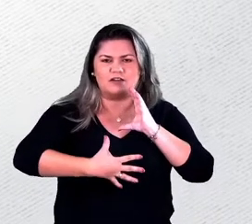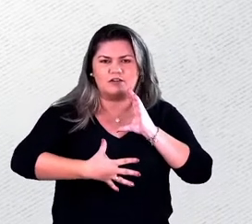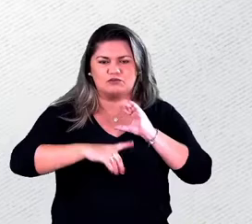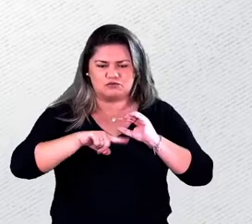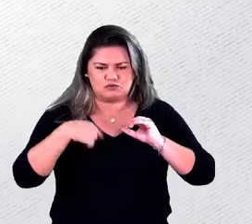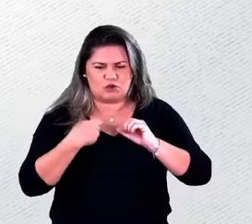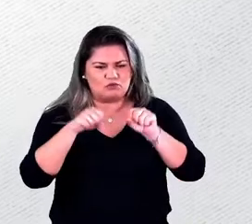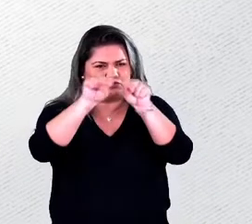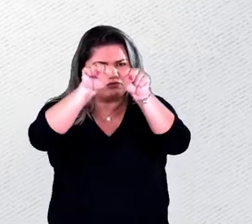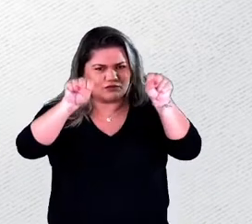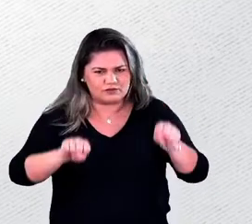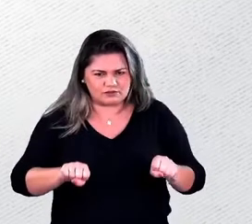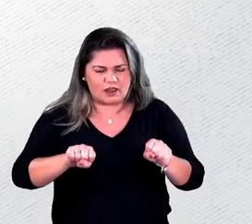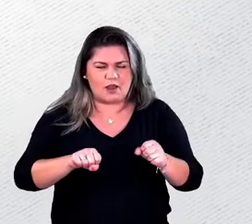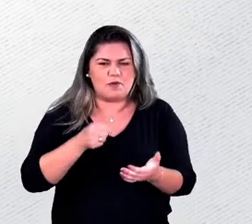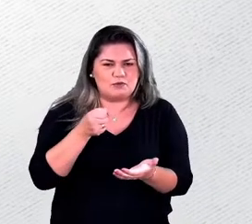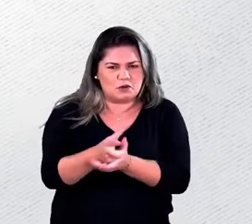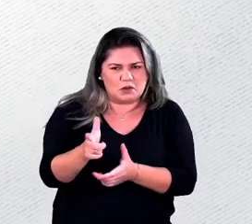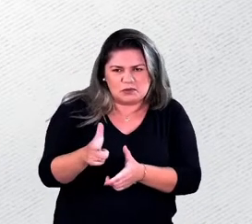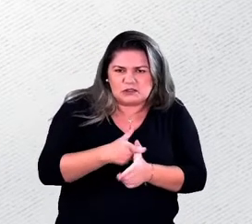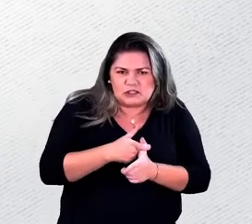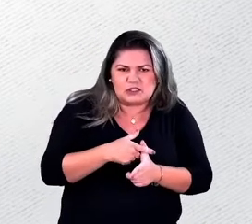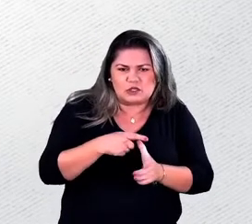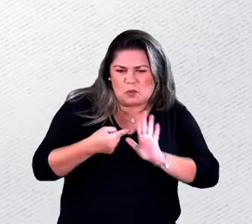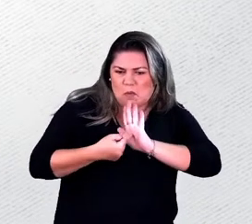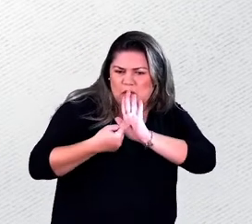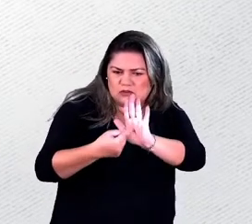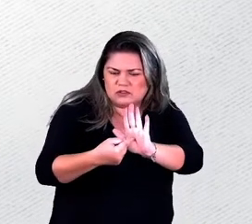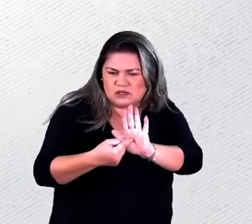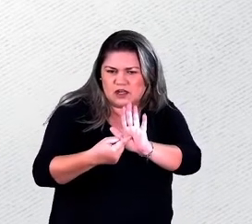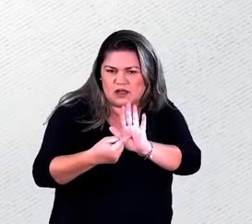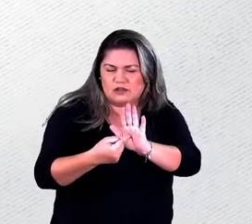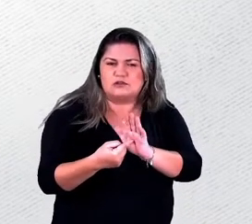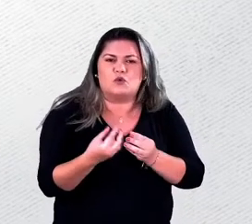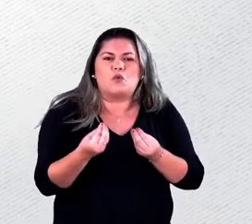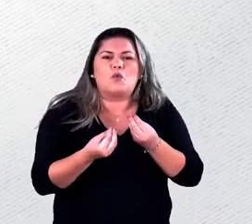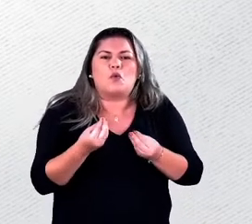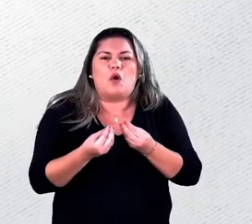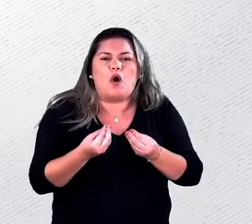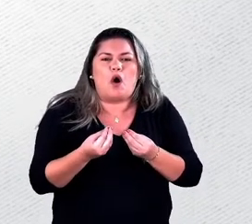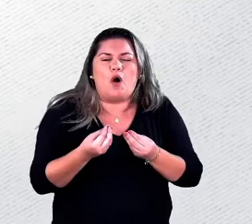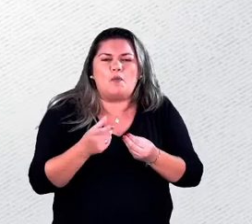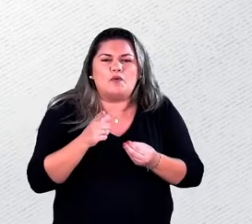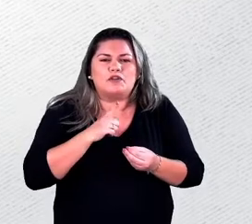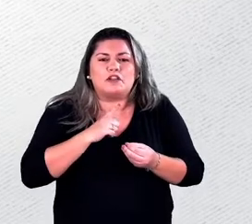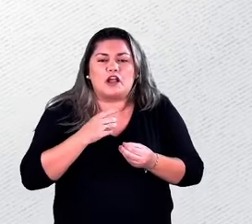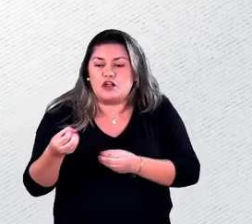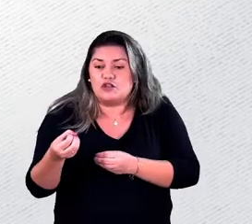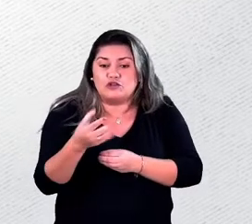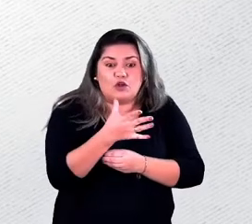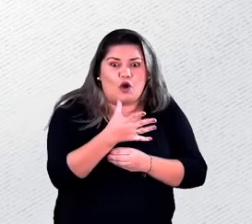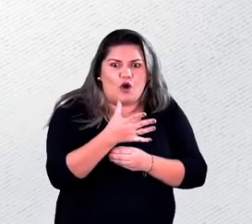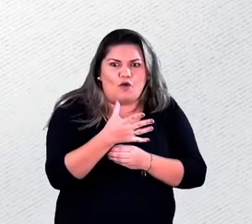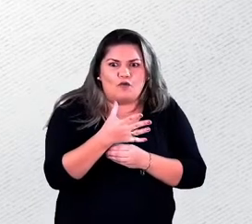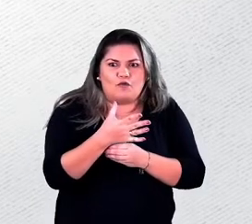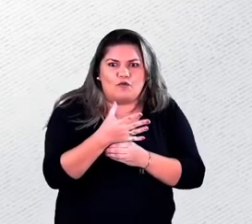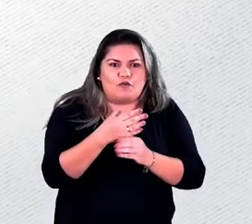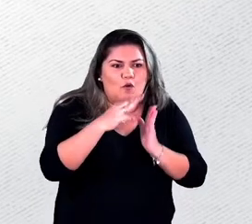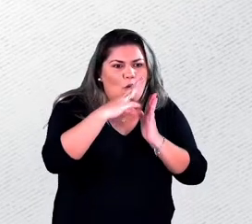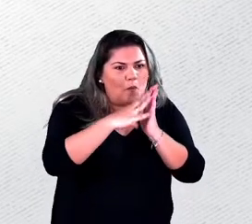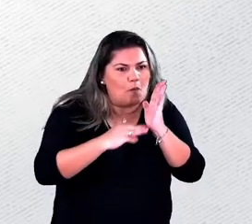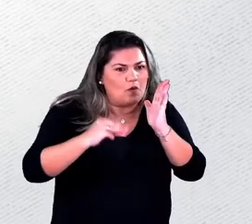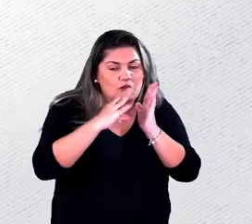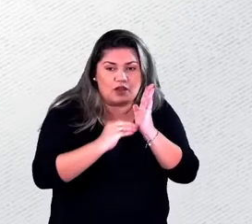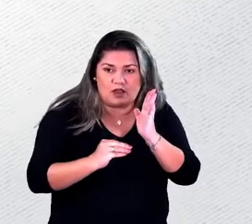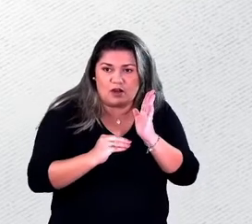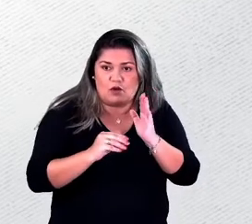nosso se a solvência e trazendo alternativas a partir de um outro modelo muito diferente daquele